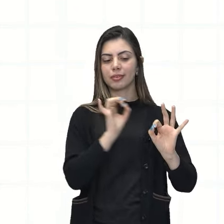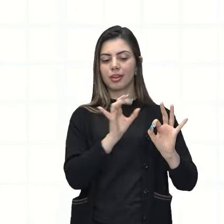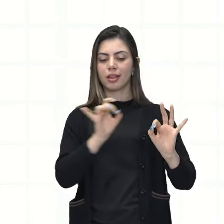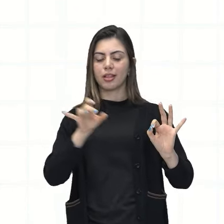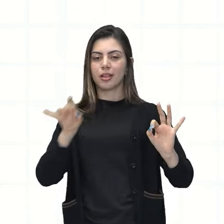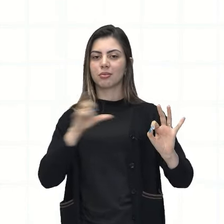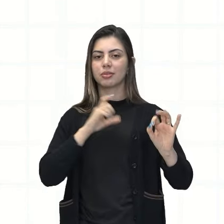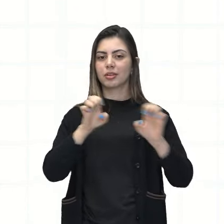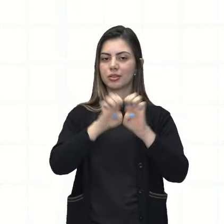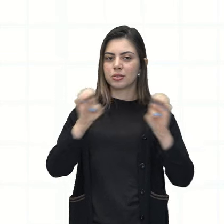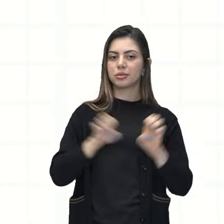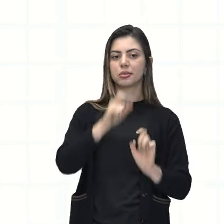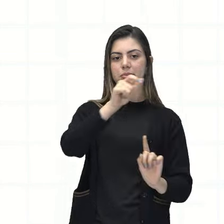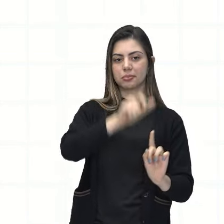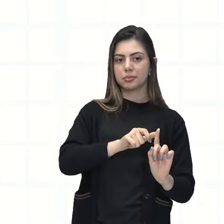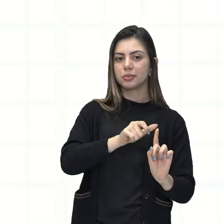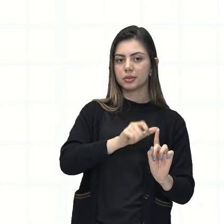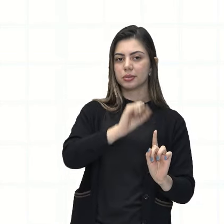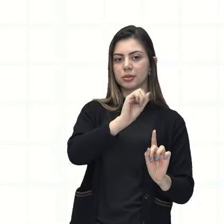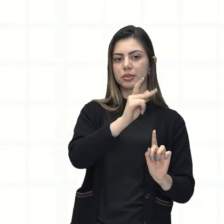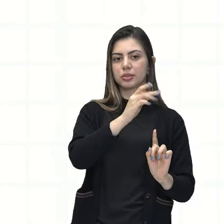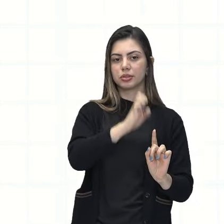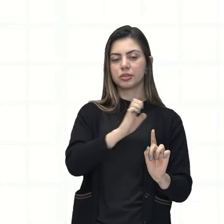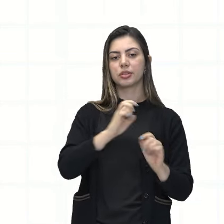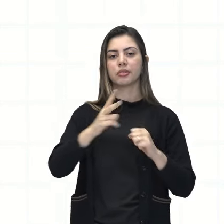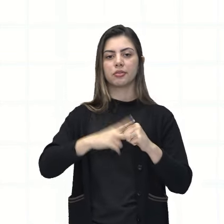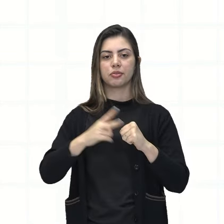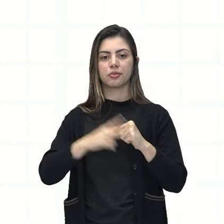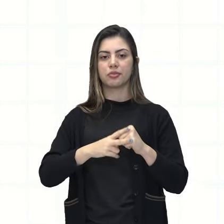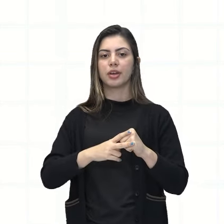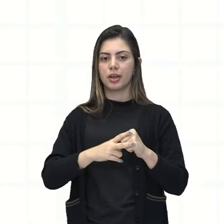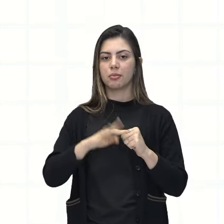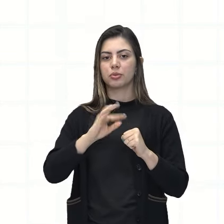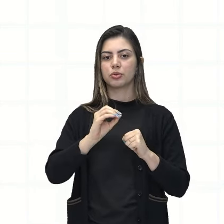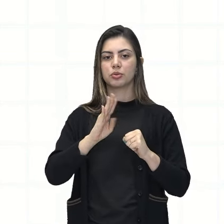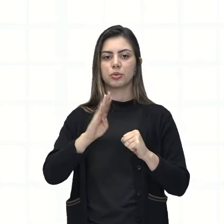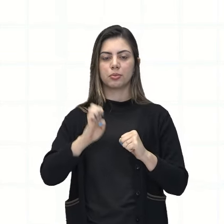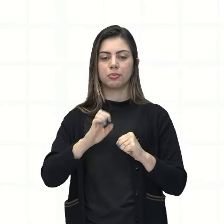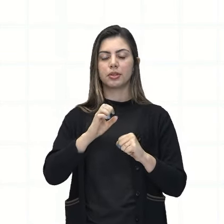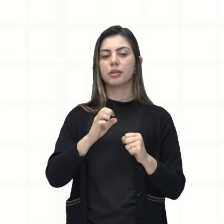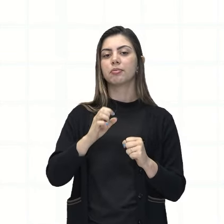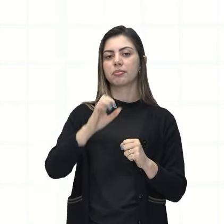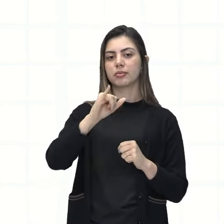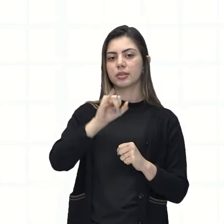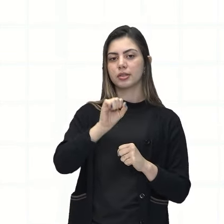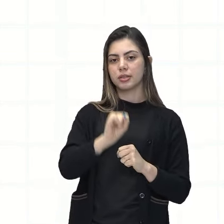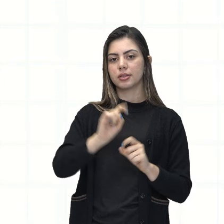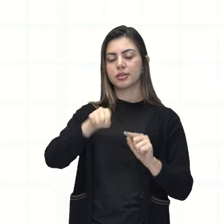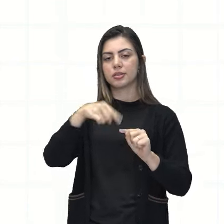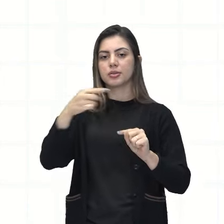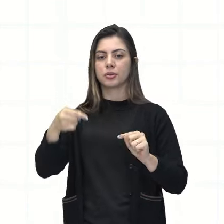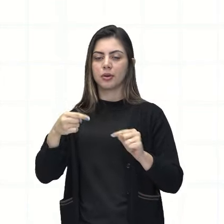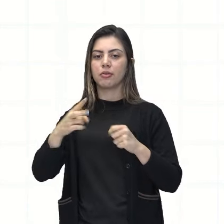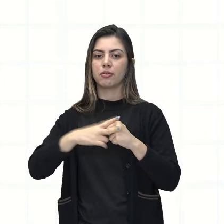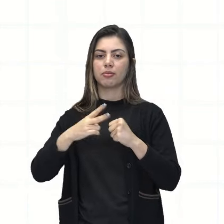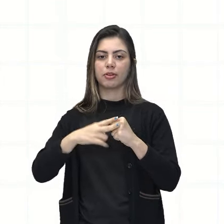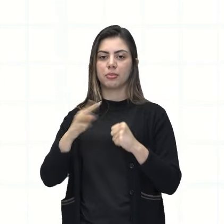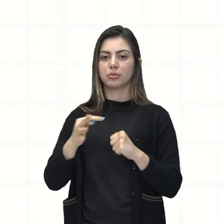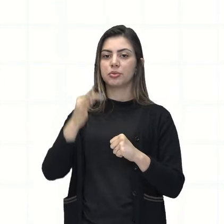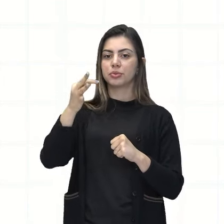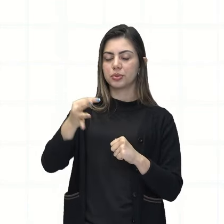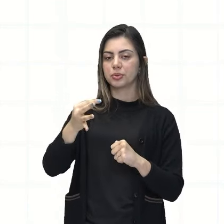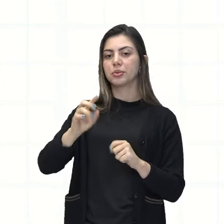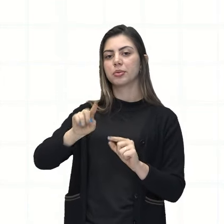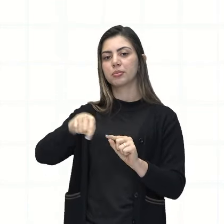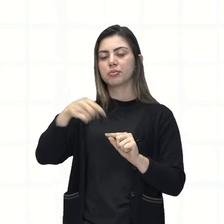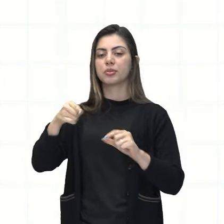ó. Sujeito, she, o verbo to be concordando com ela, que é is, o going to, o